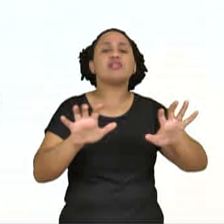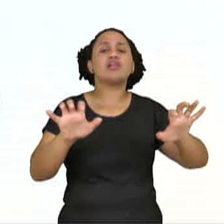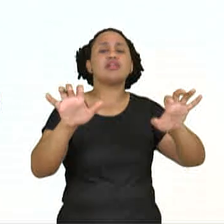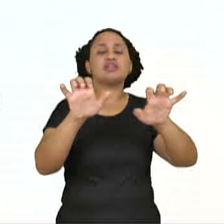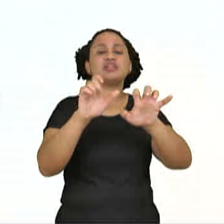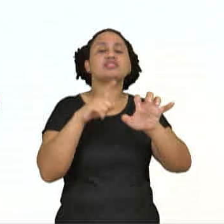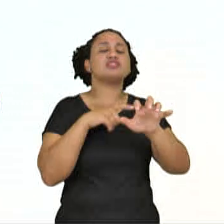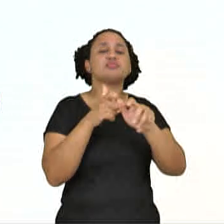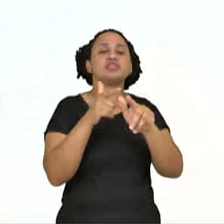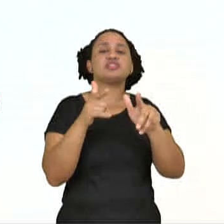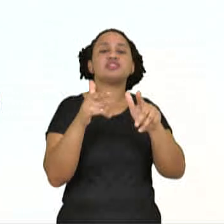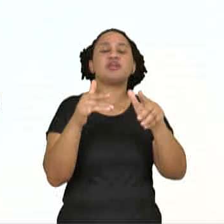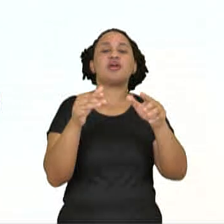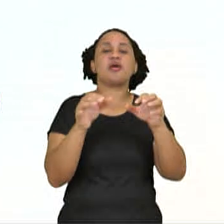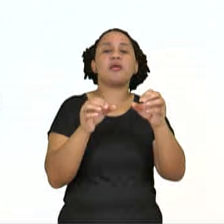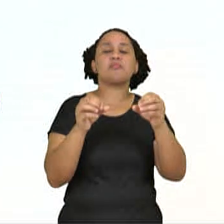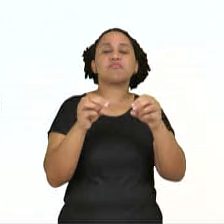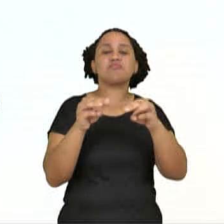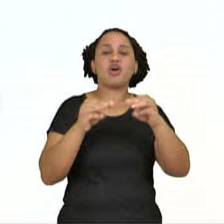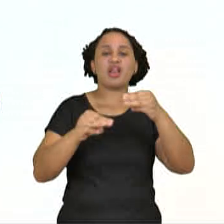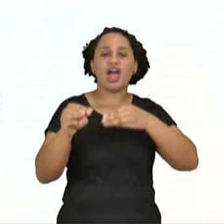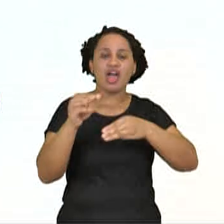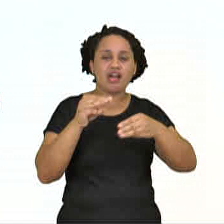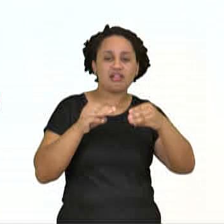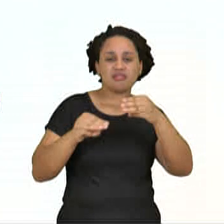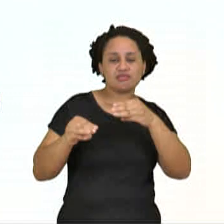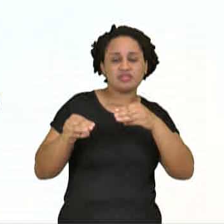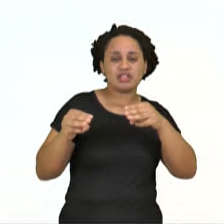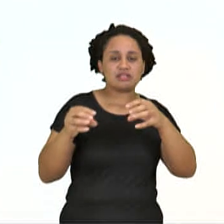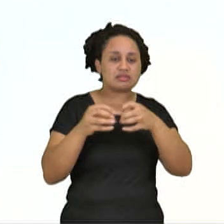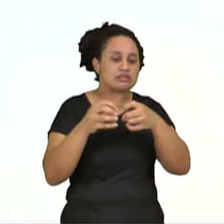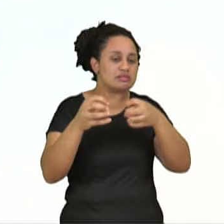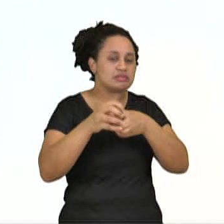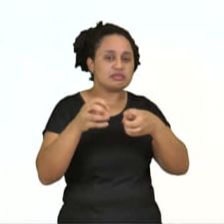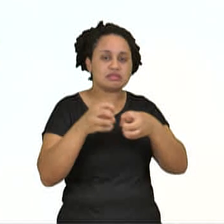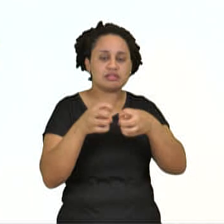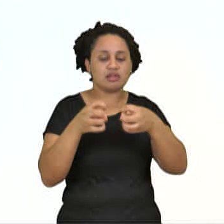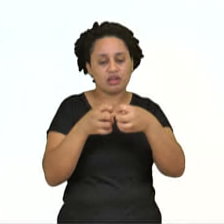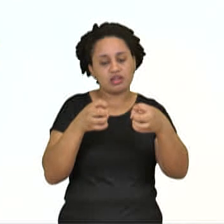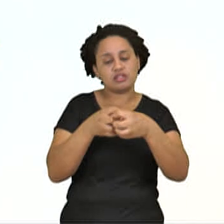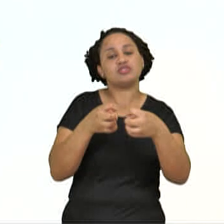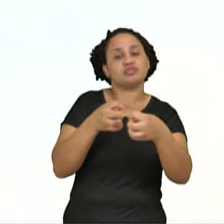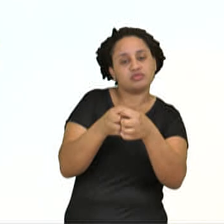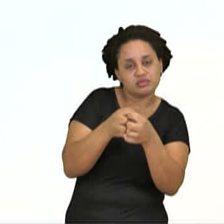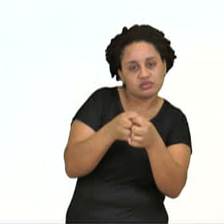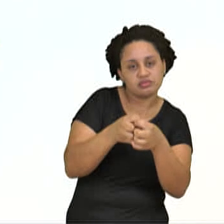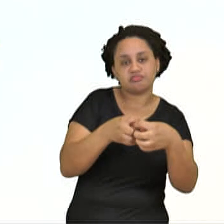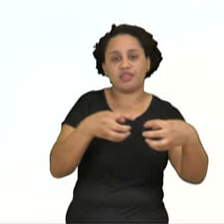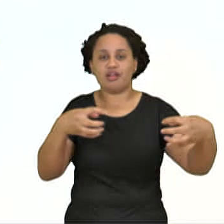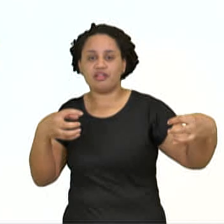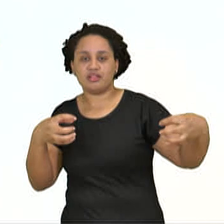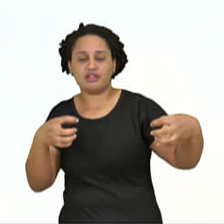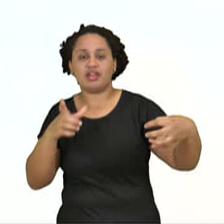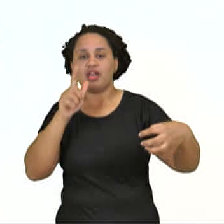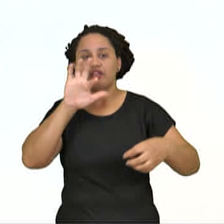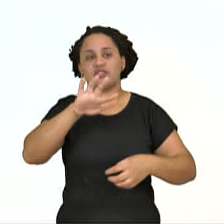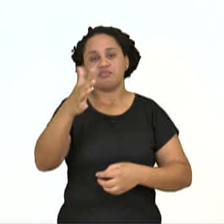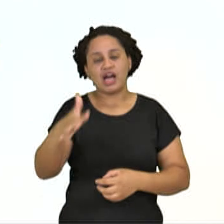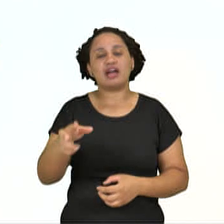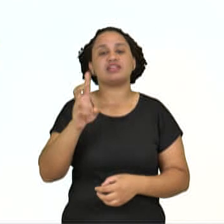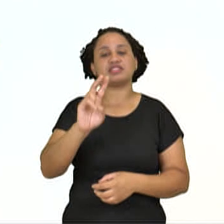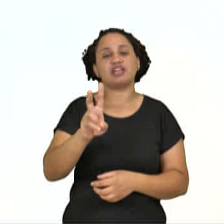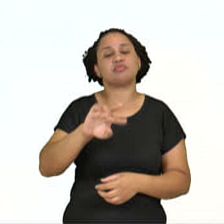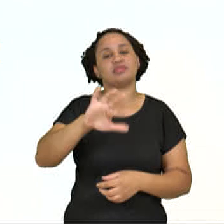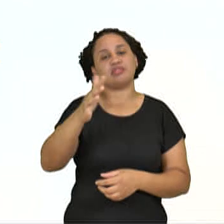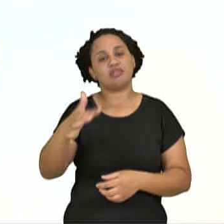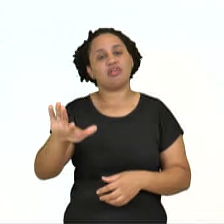moléculas se batiam, se juntavam e voltavam a separar-se. E o mar sempre mexendo, sempre